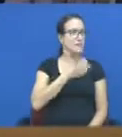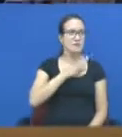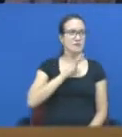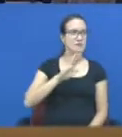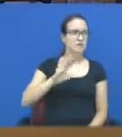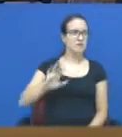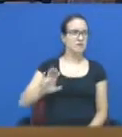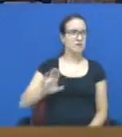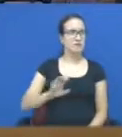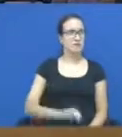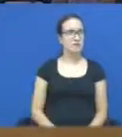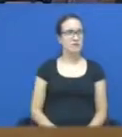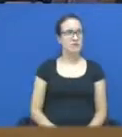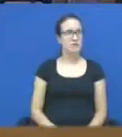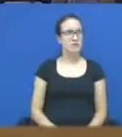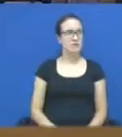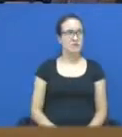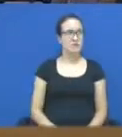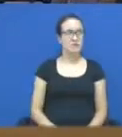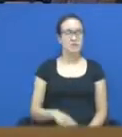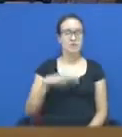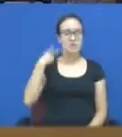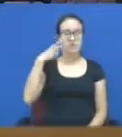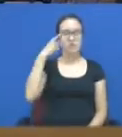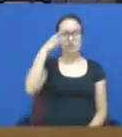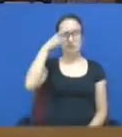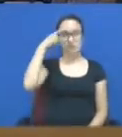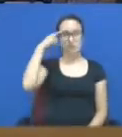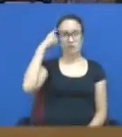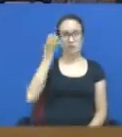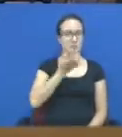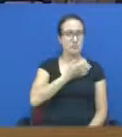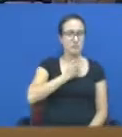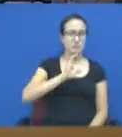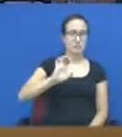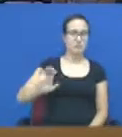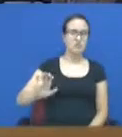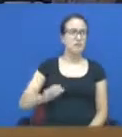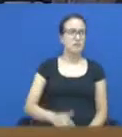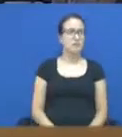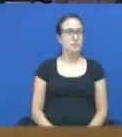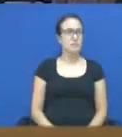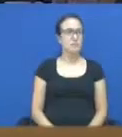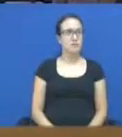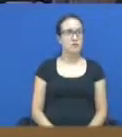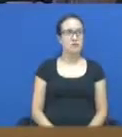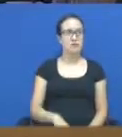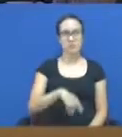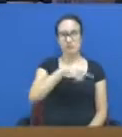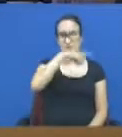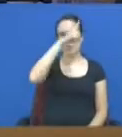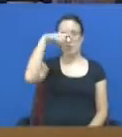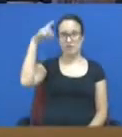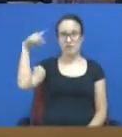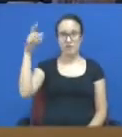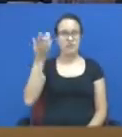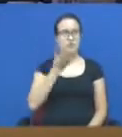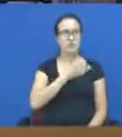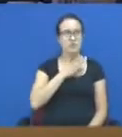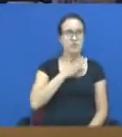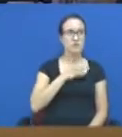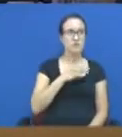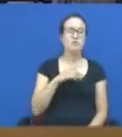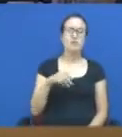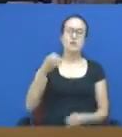Vereador Júlio, Dr. Júlio. Dispenso. Vereadora doutora Mayra. Também ia falar sobre